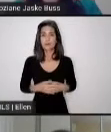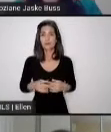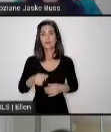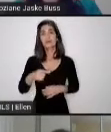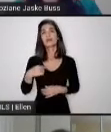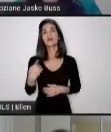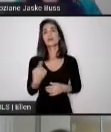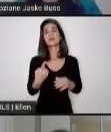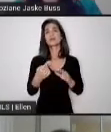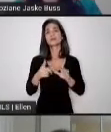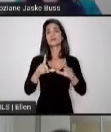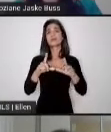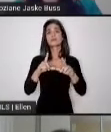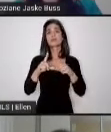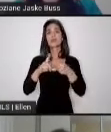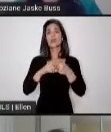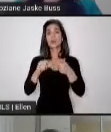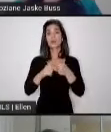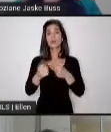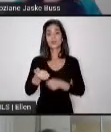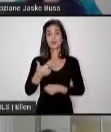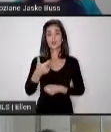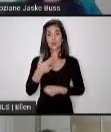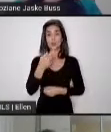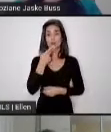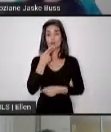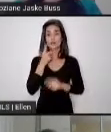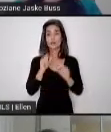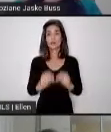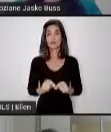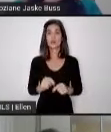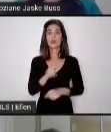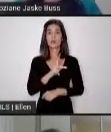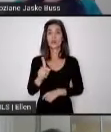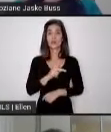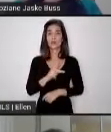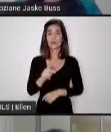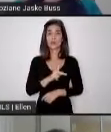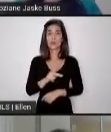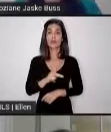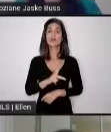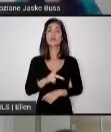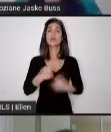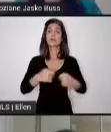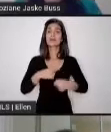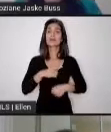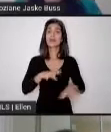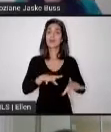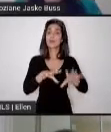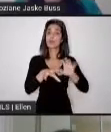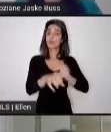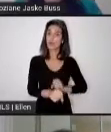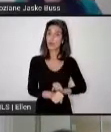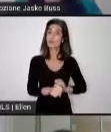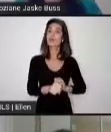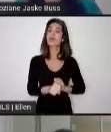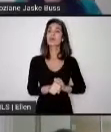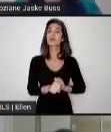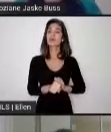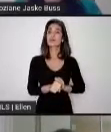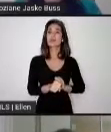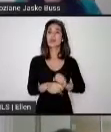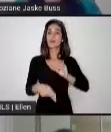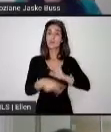artigo 12, o professor ele deve ter formação inicial que habilite para a docência,